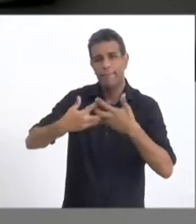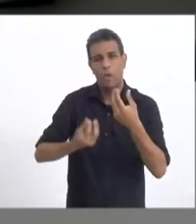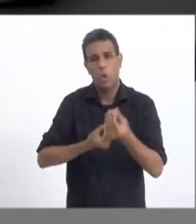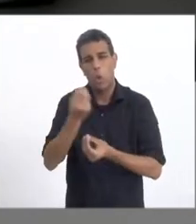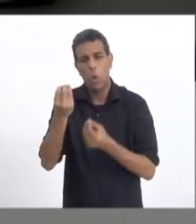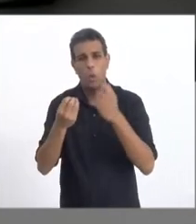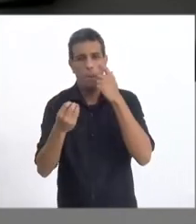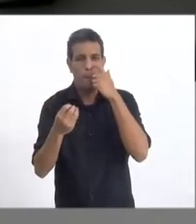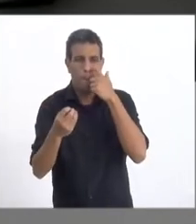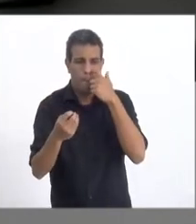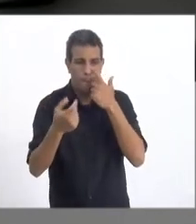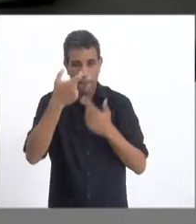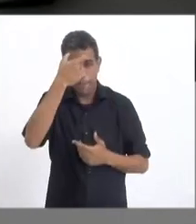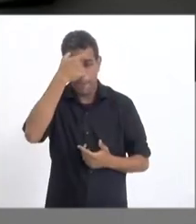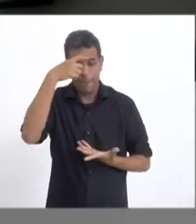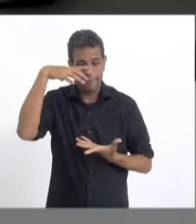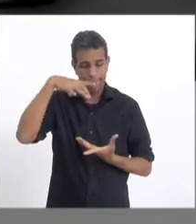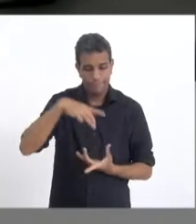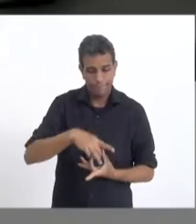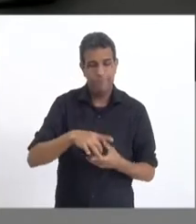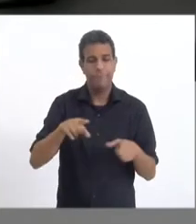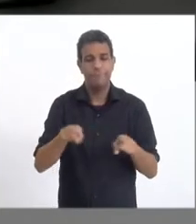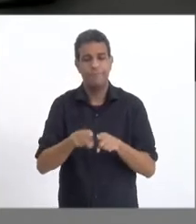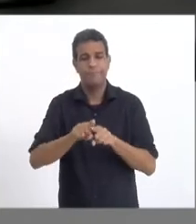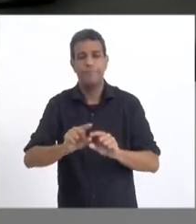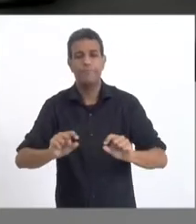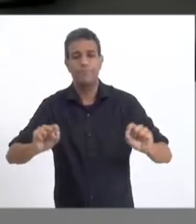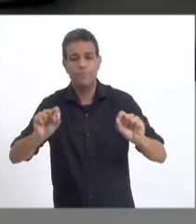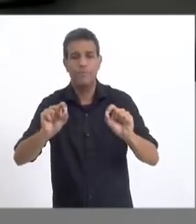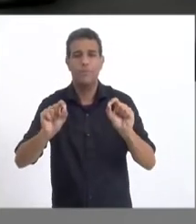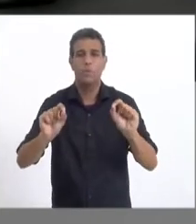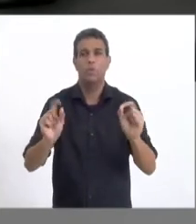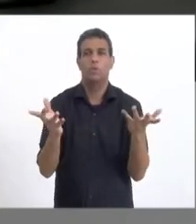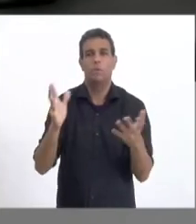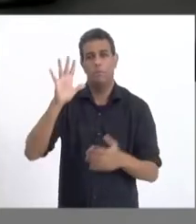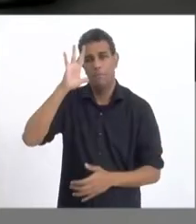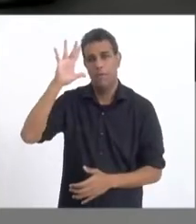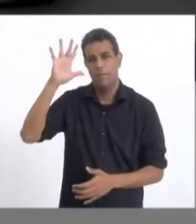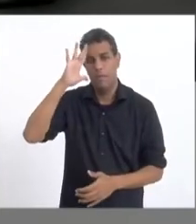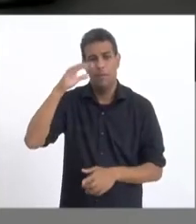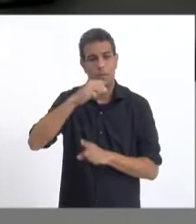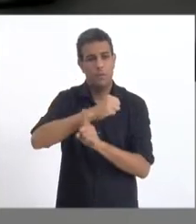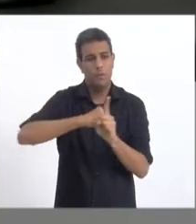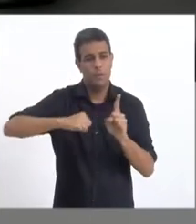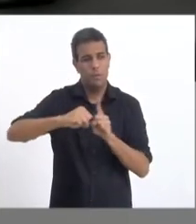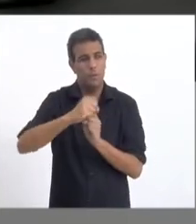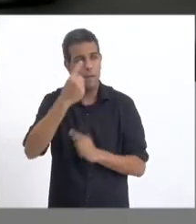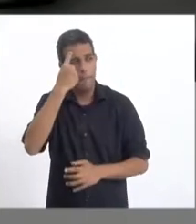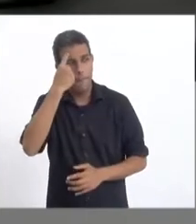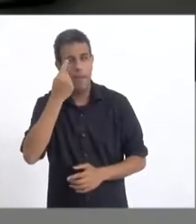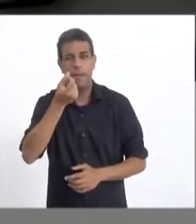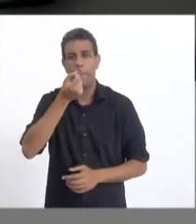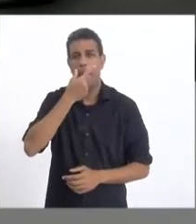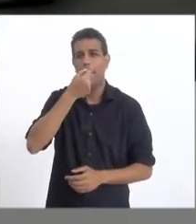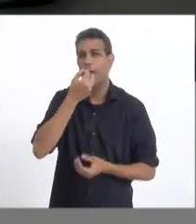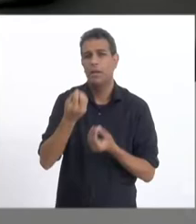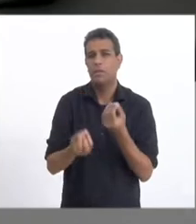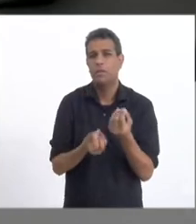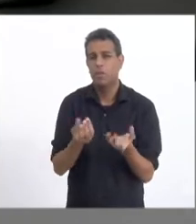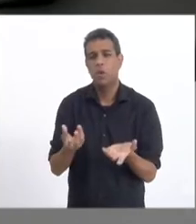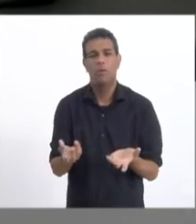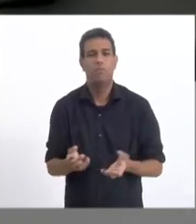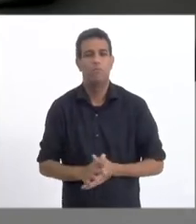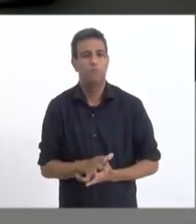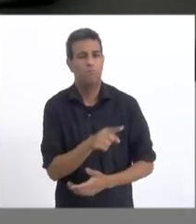a mentalidade em relação ao que o imaginário social pensa da questão da medicalização